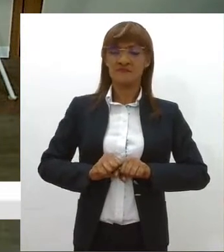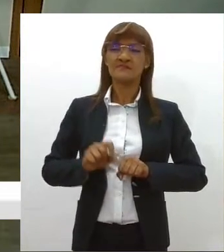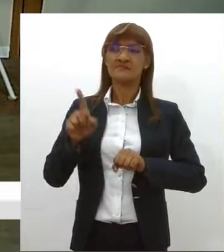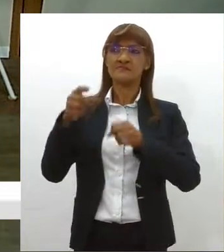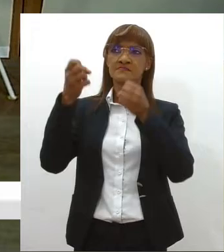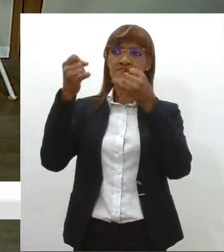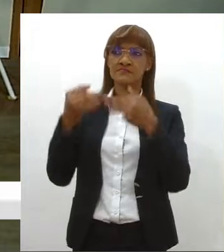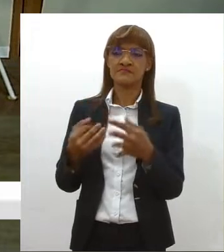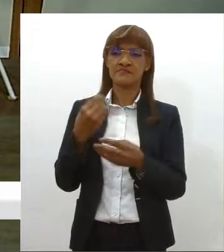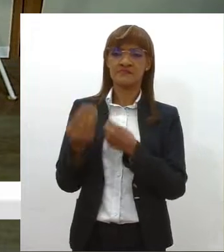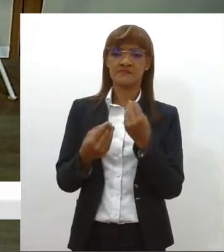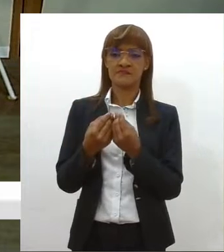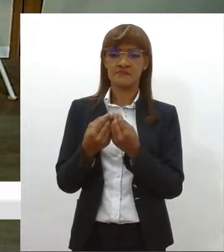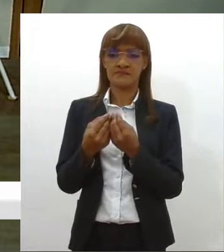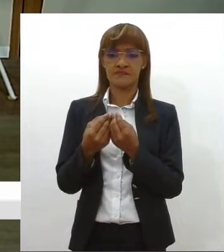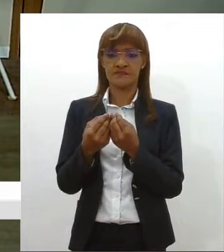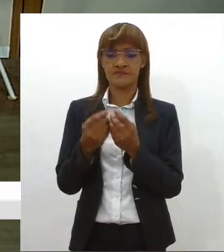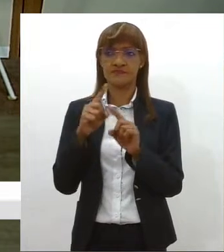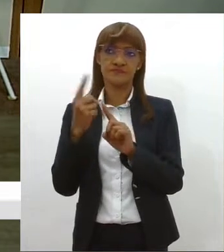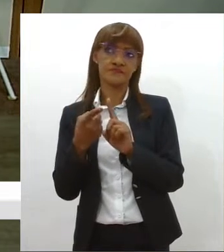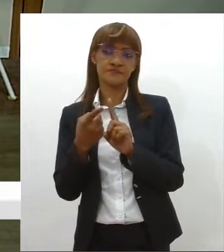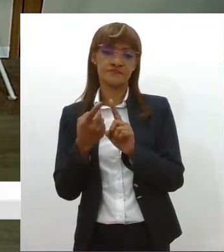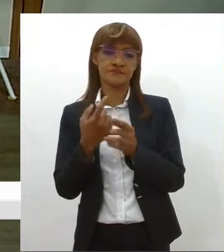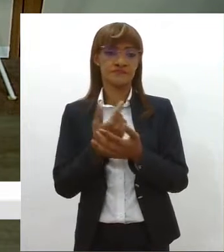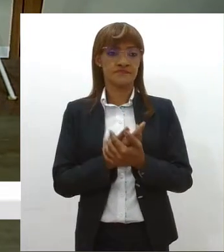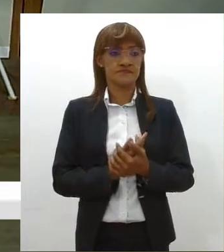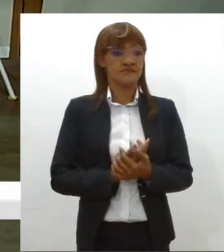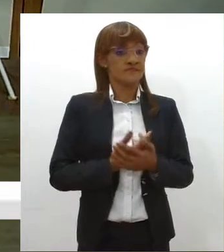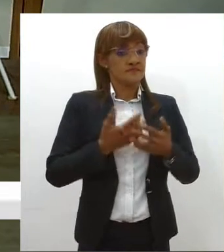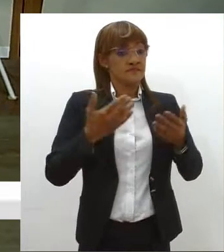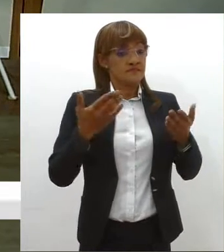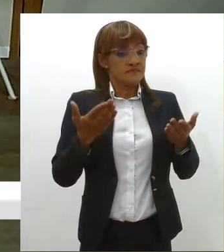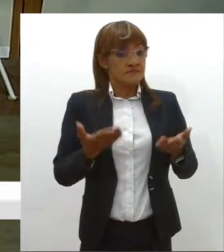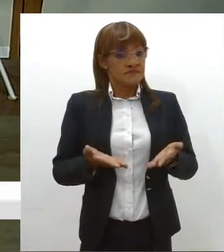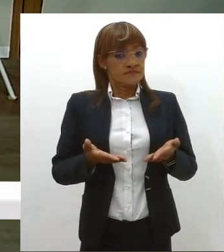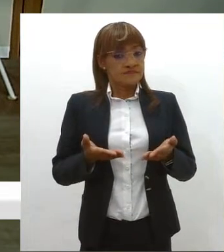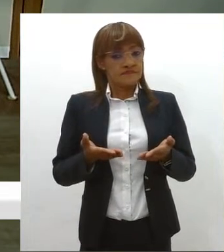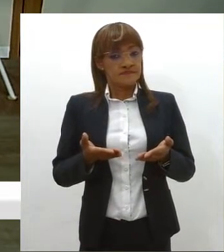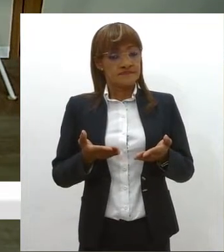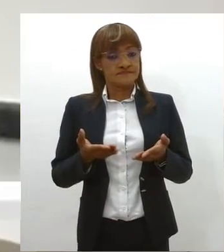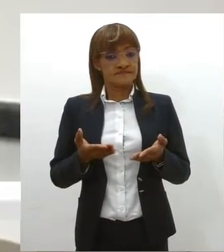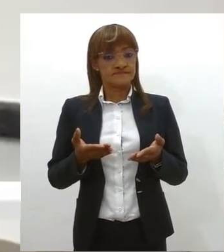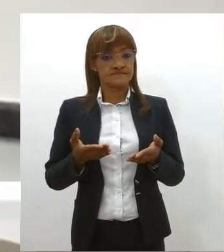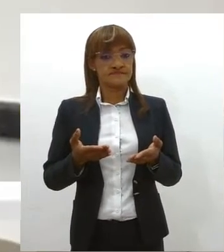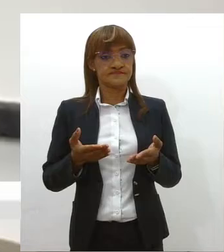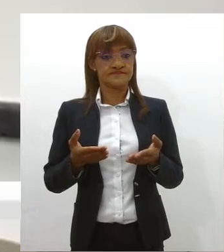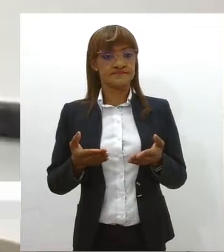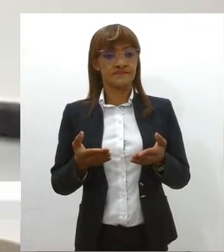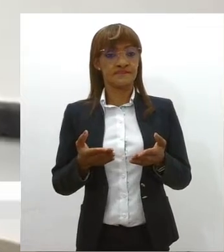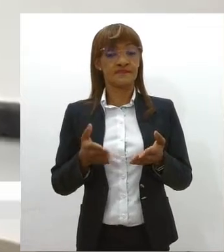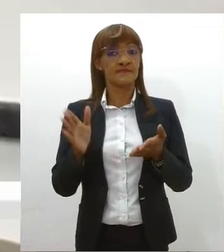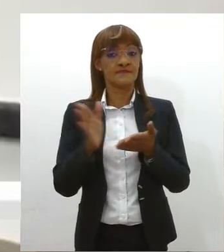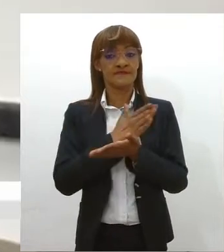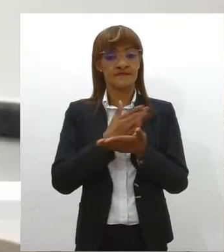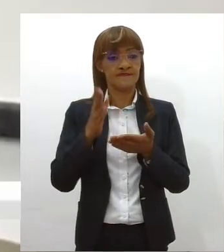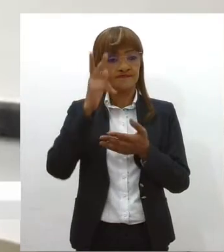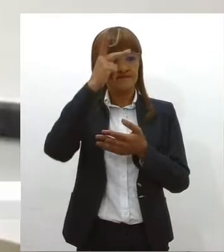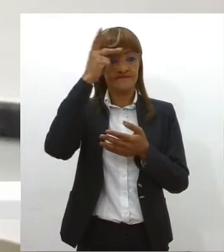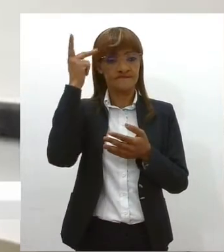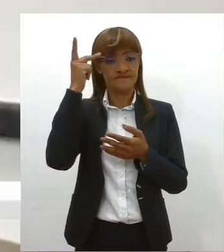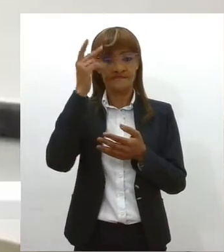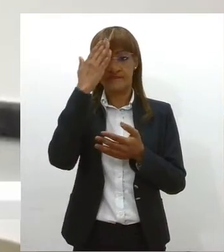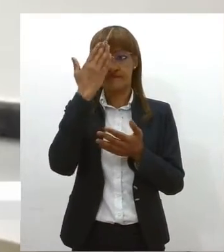essa relação. Então, nós temos receptores, é porque muitas pessoas acreditam que sistema